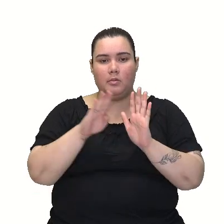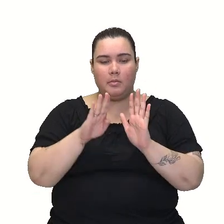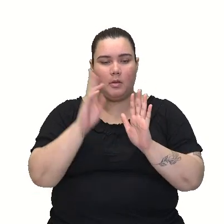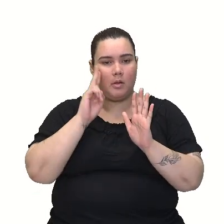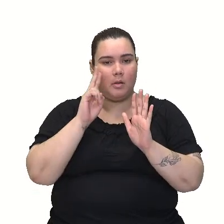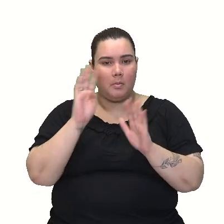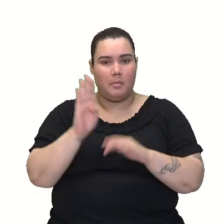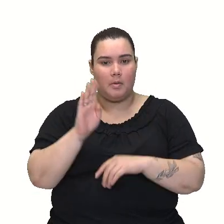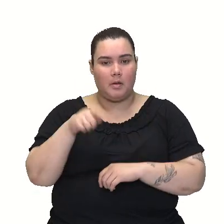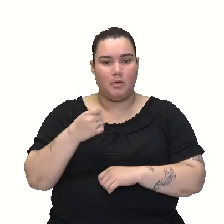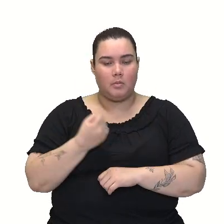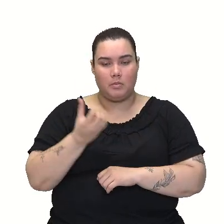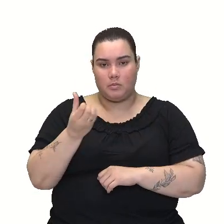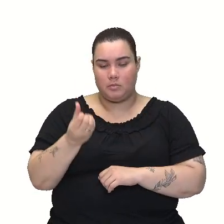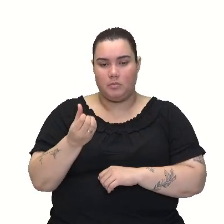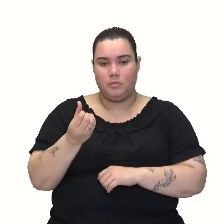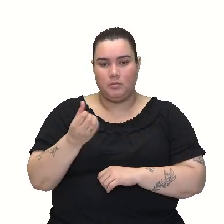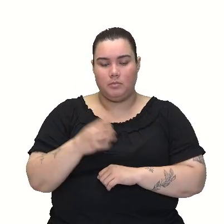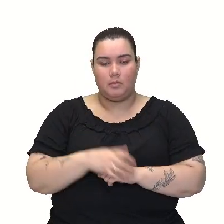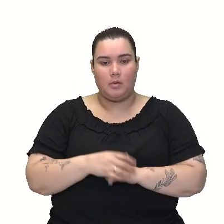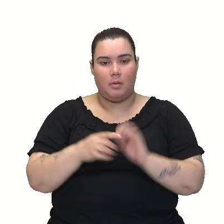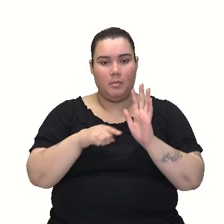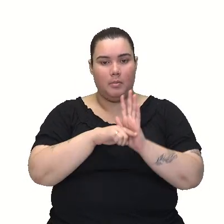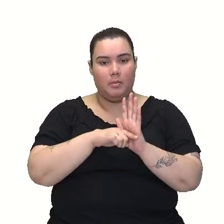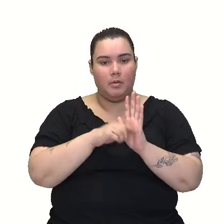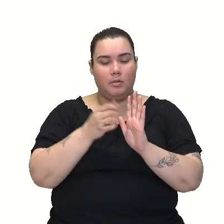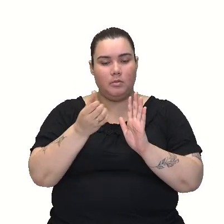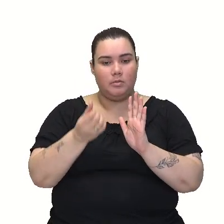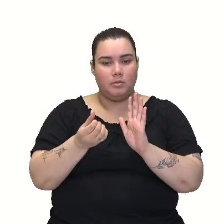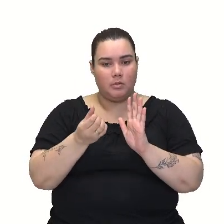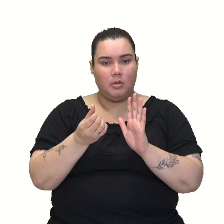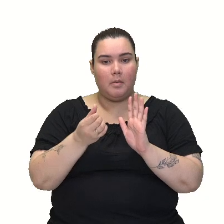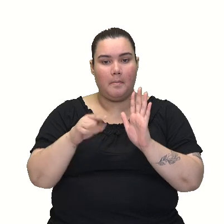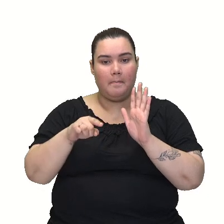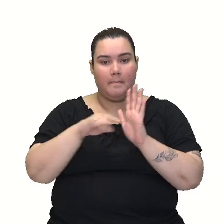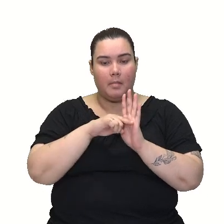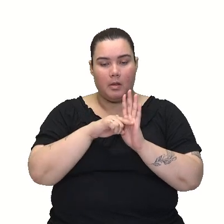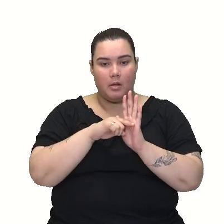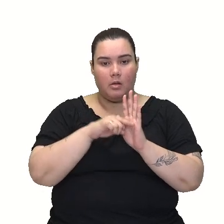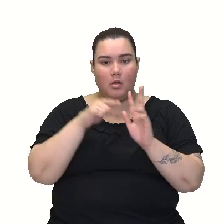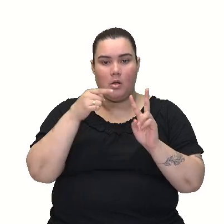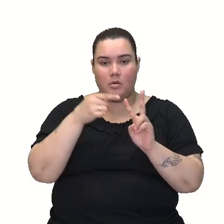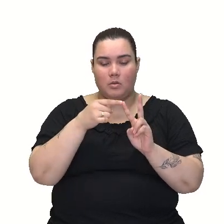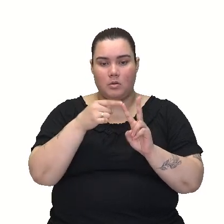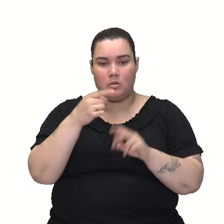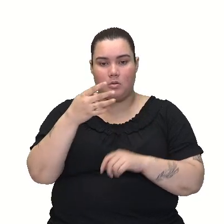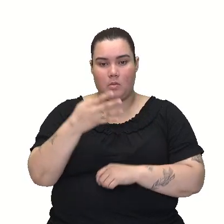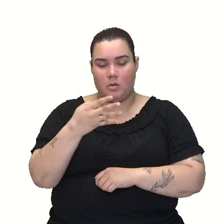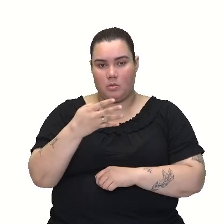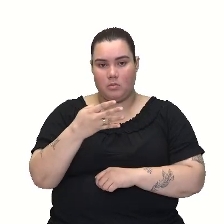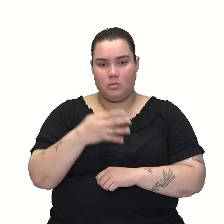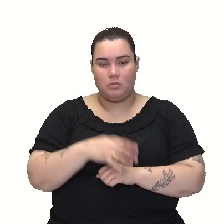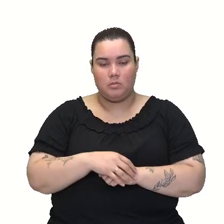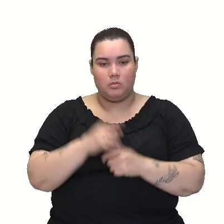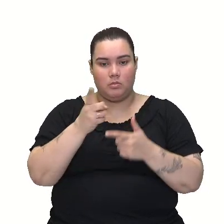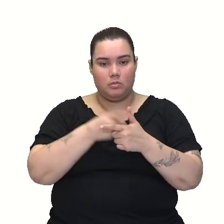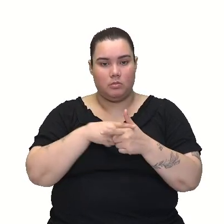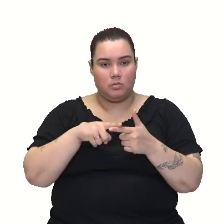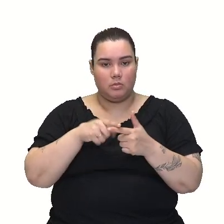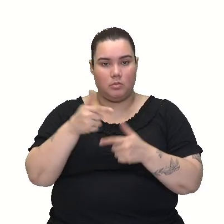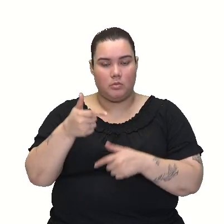vale 6, né? Menos raiz quadrada de 4 sobre